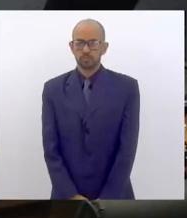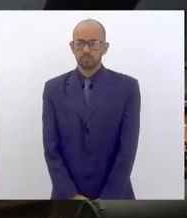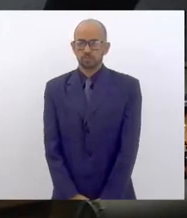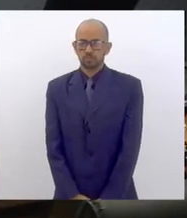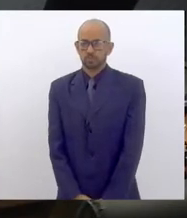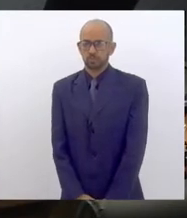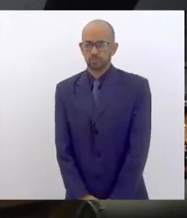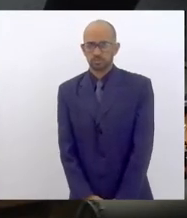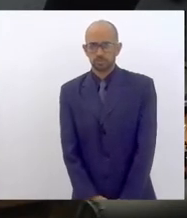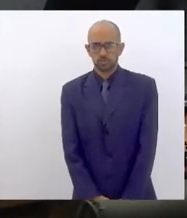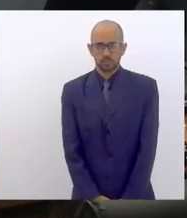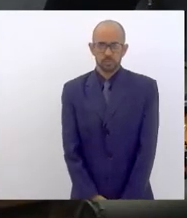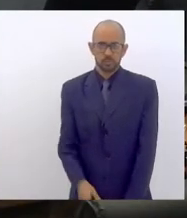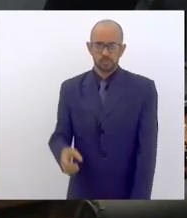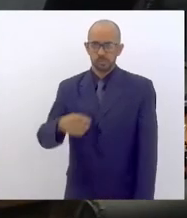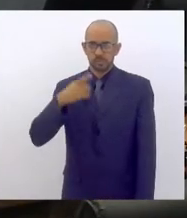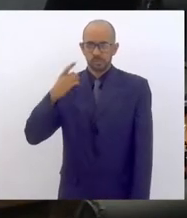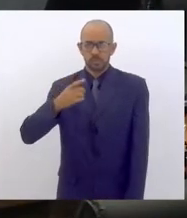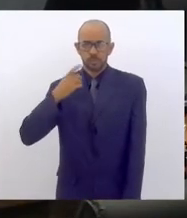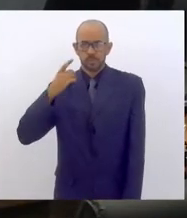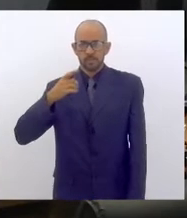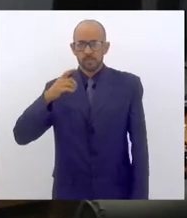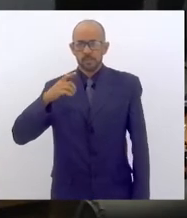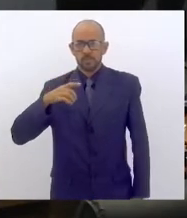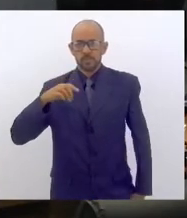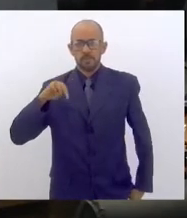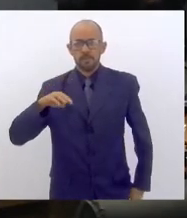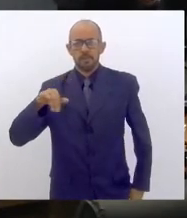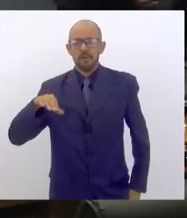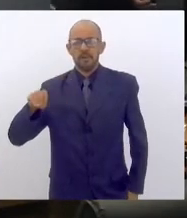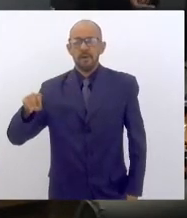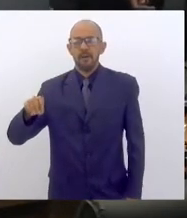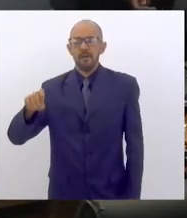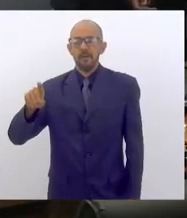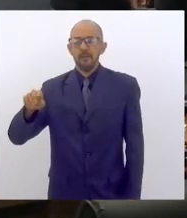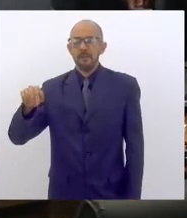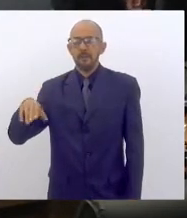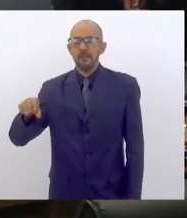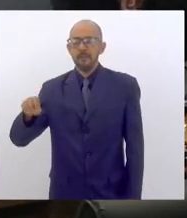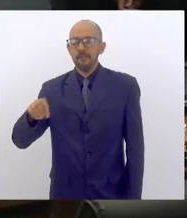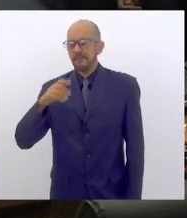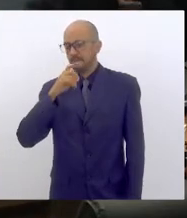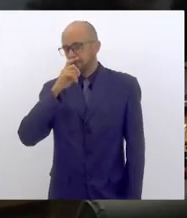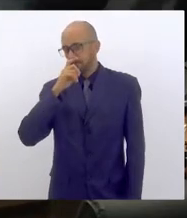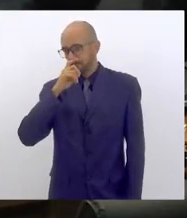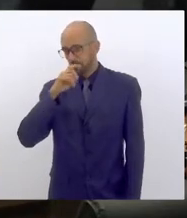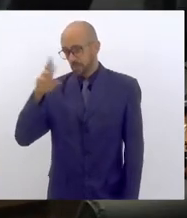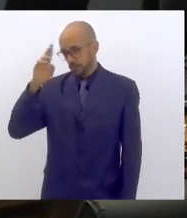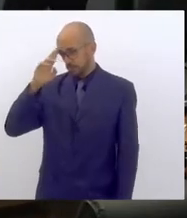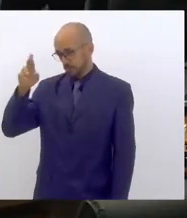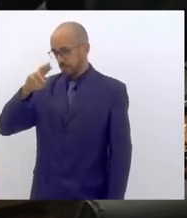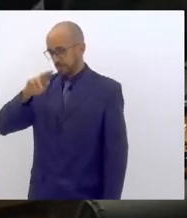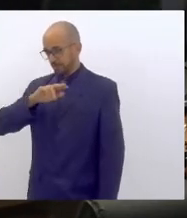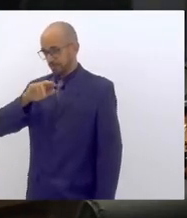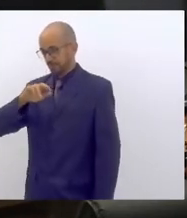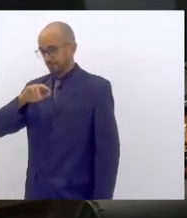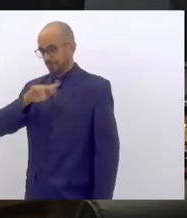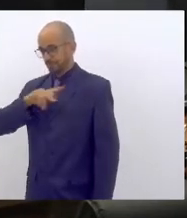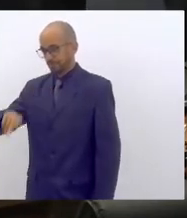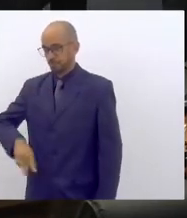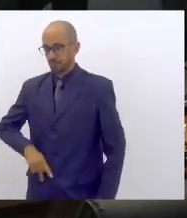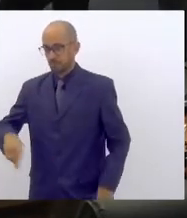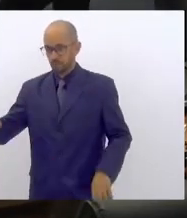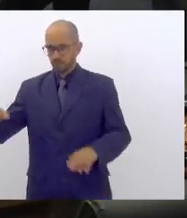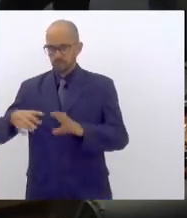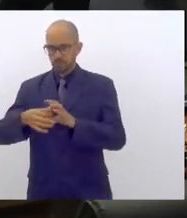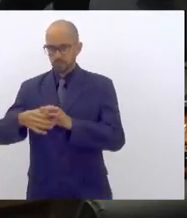o deputado Marcelo Dino. Senhor presidente, o senhor me autoriza a entrar 8 pessoas do INEA